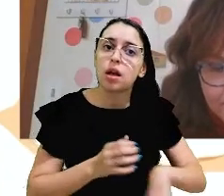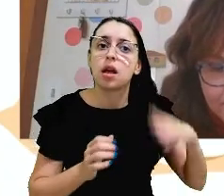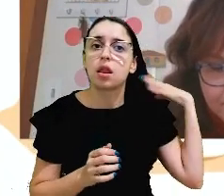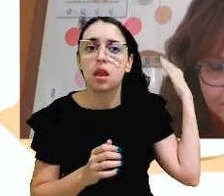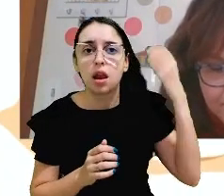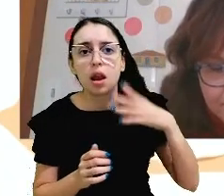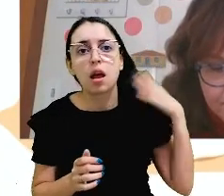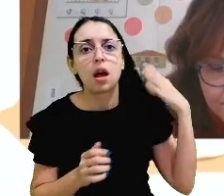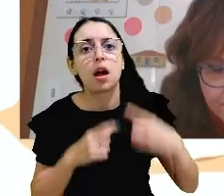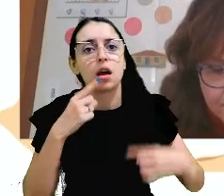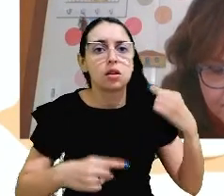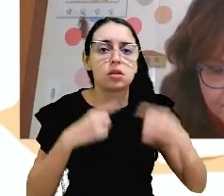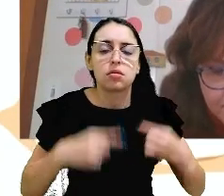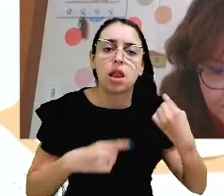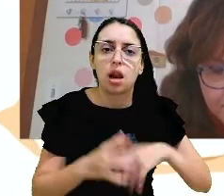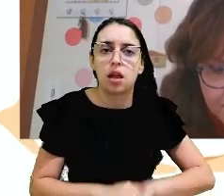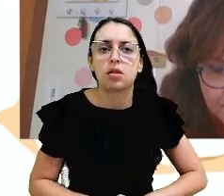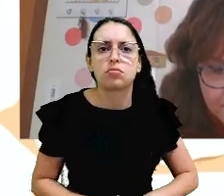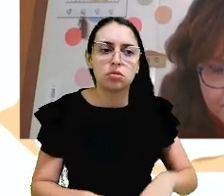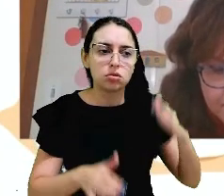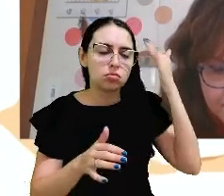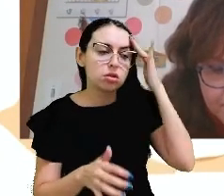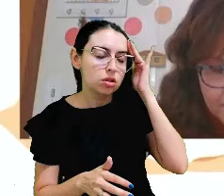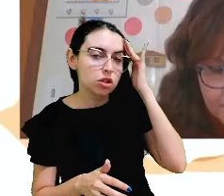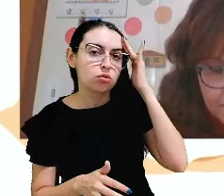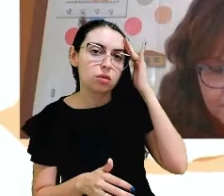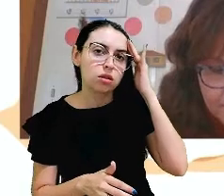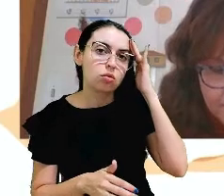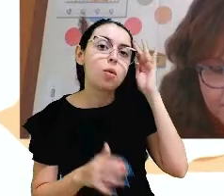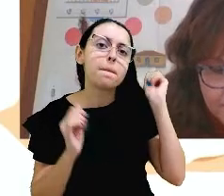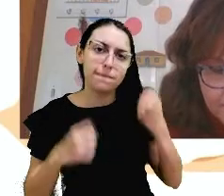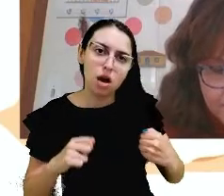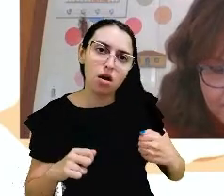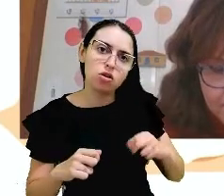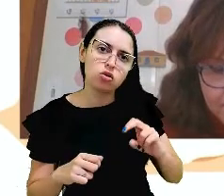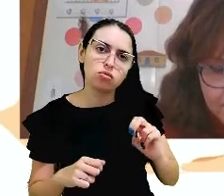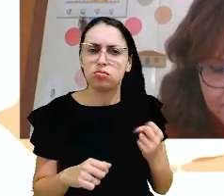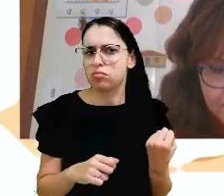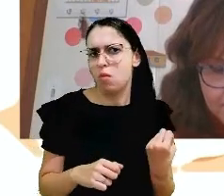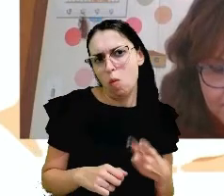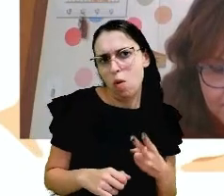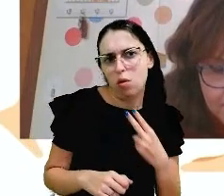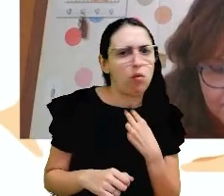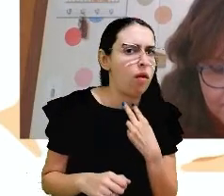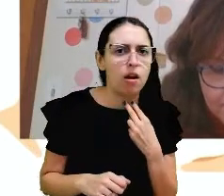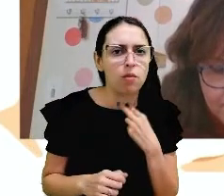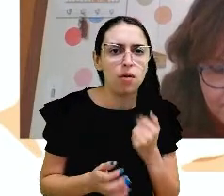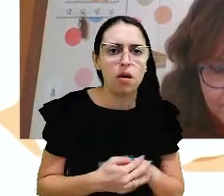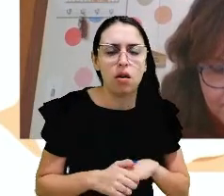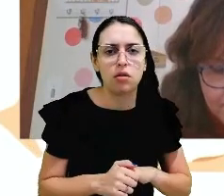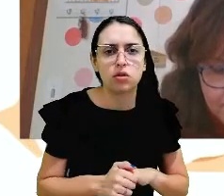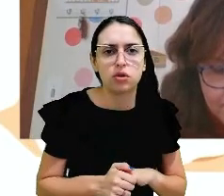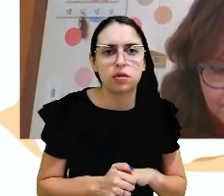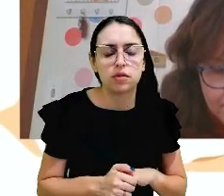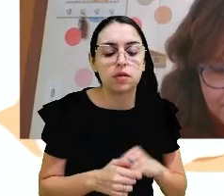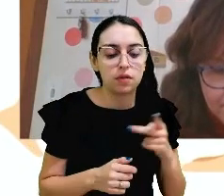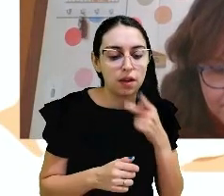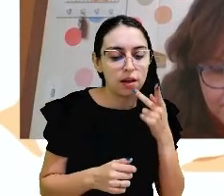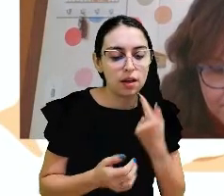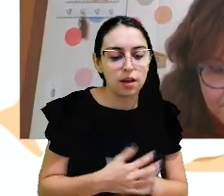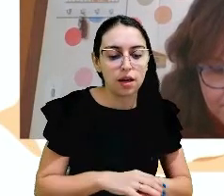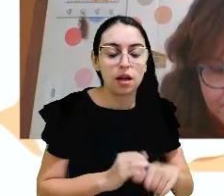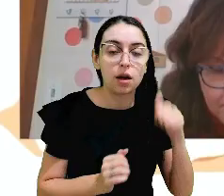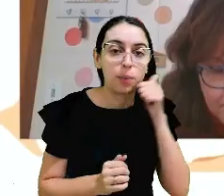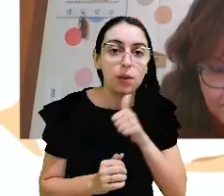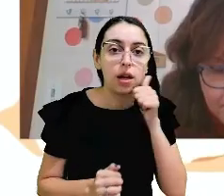uma maior conscientização do que é possível, do que é permitido, do que não é permitido, e faça com que as mulheres consigam